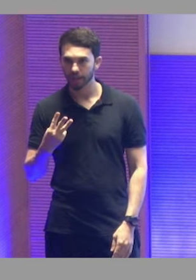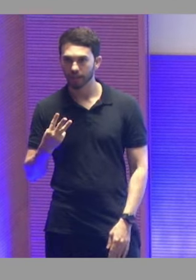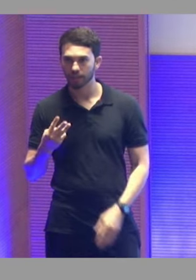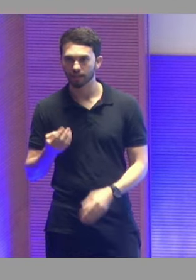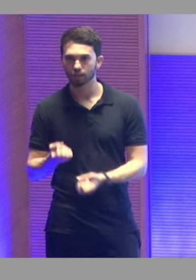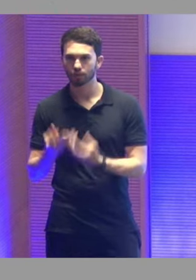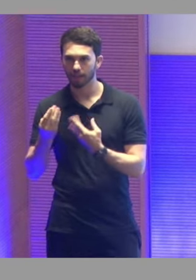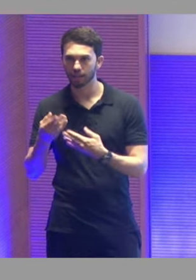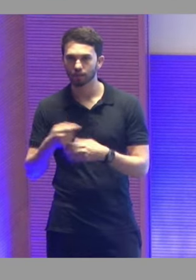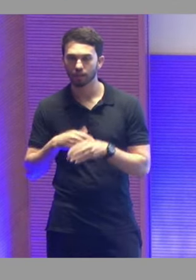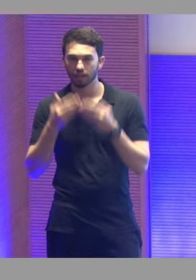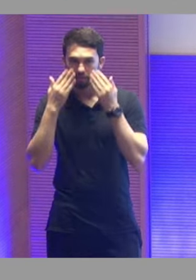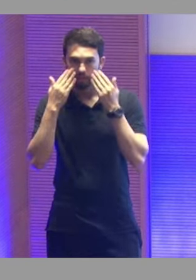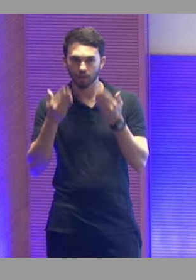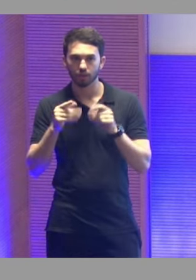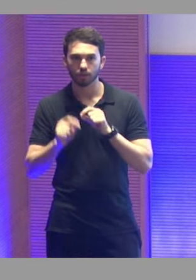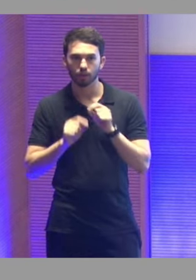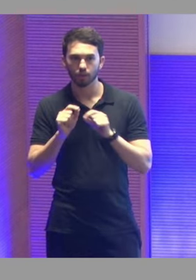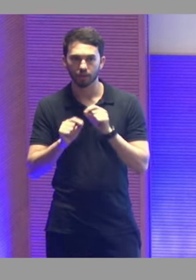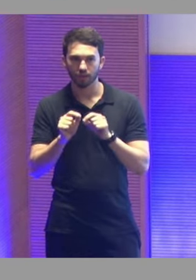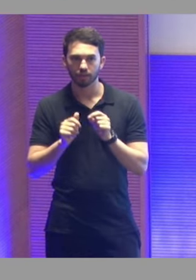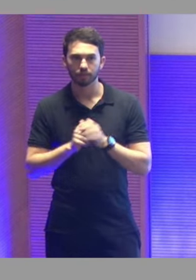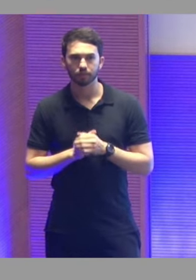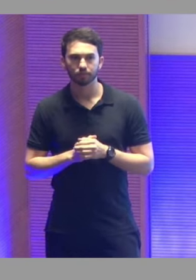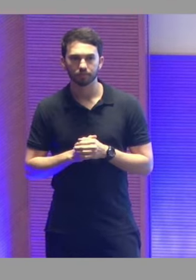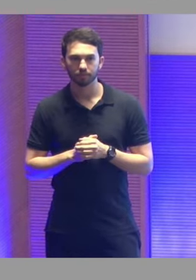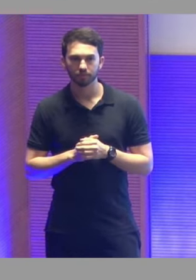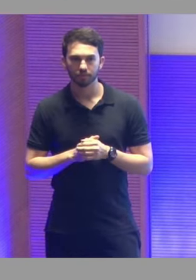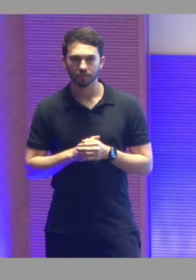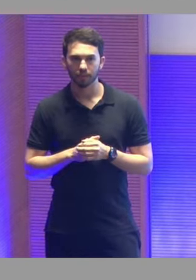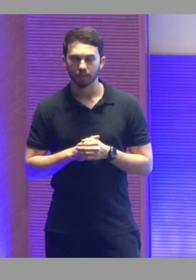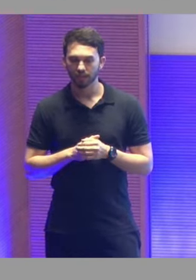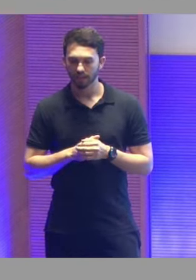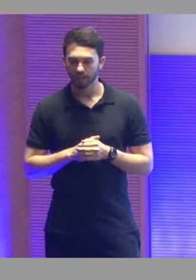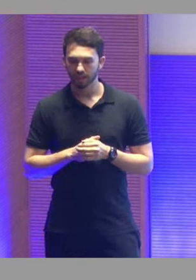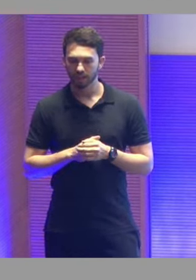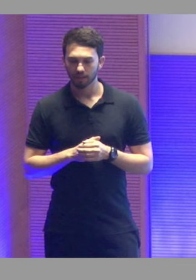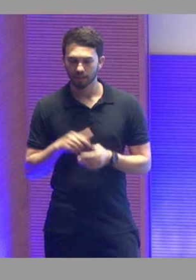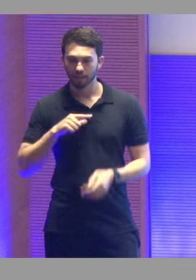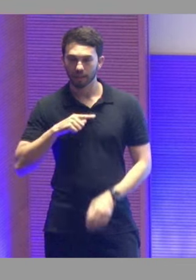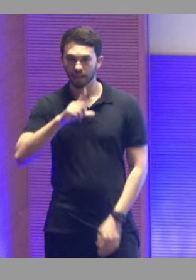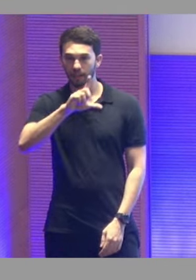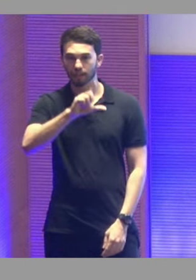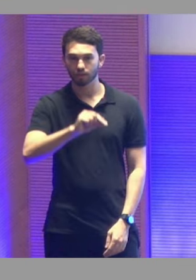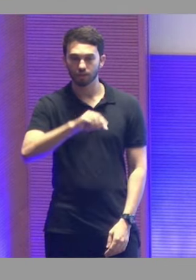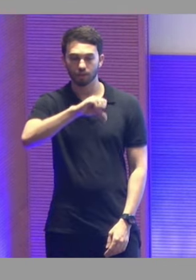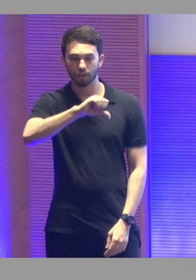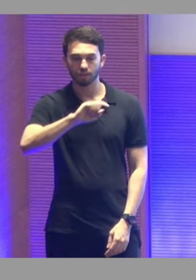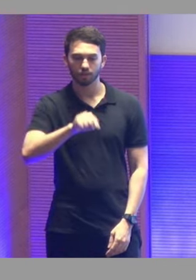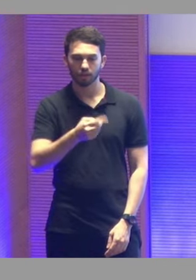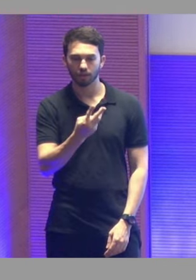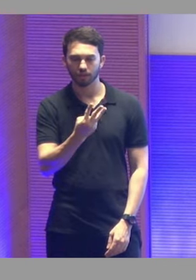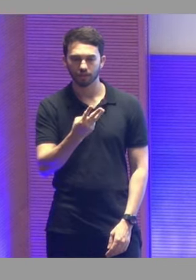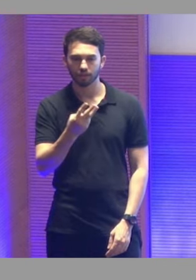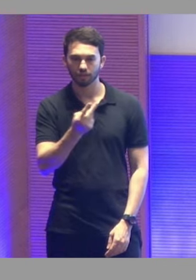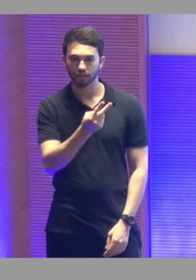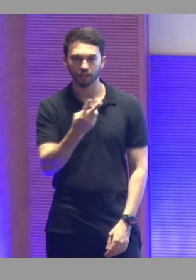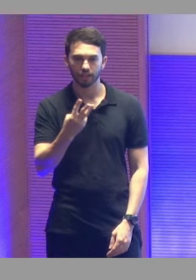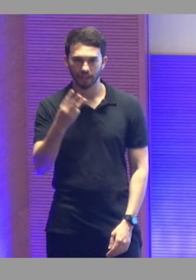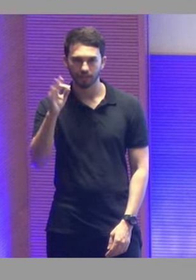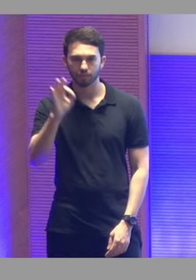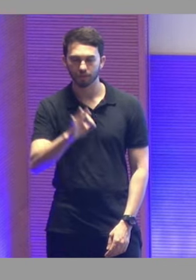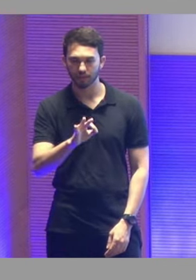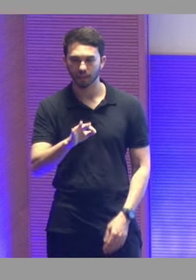2023 nós observamos um um que esse fator de emissão ele reduziu em 9,6 por com relação ao ano